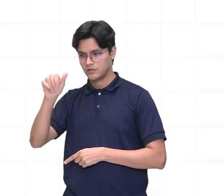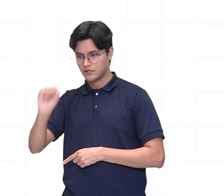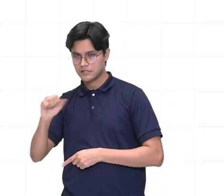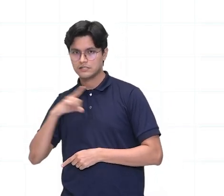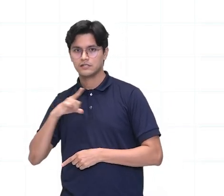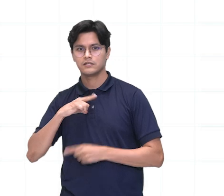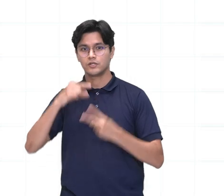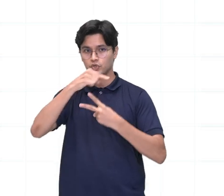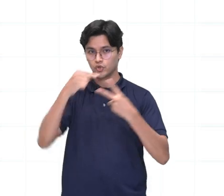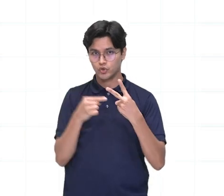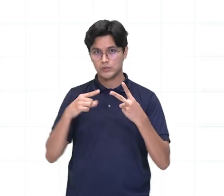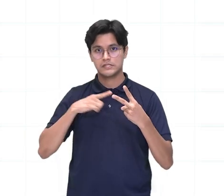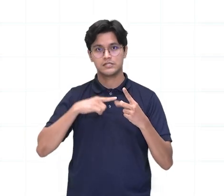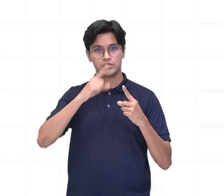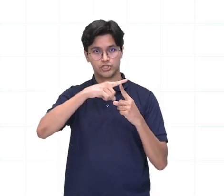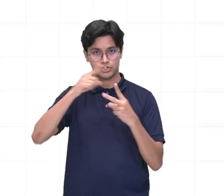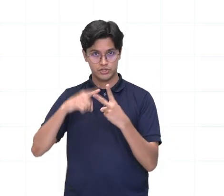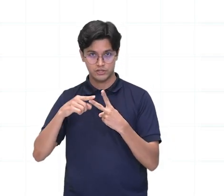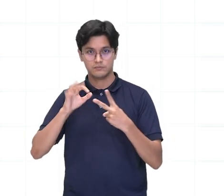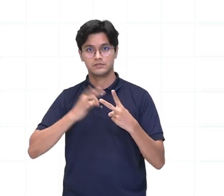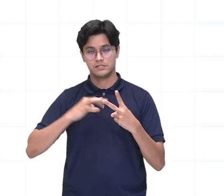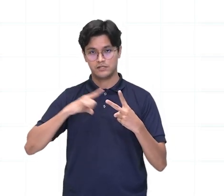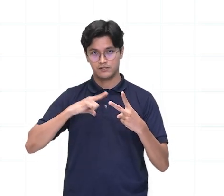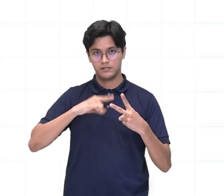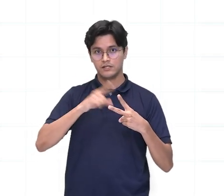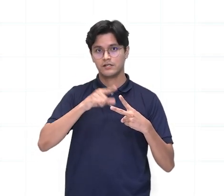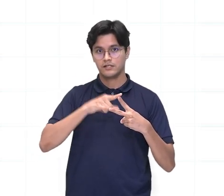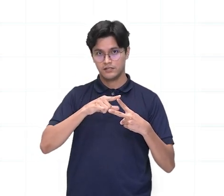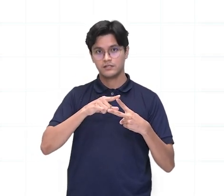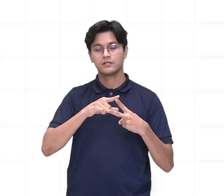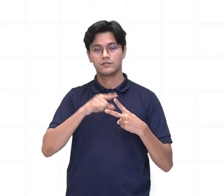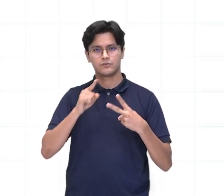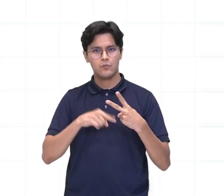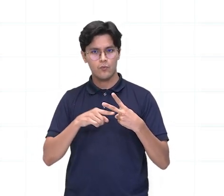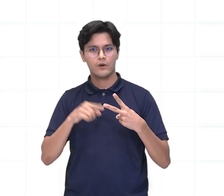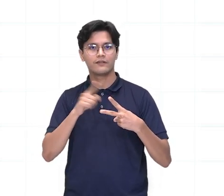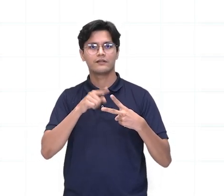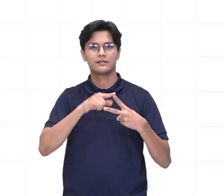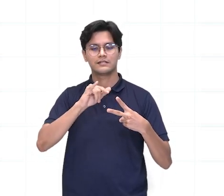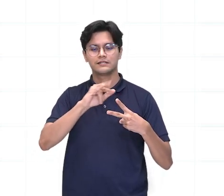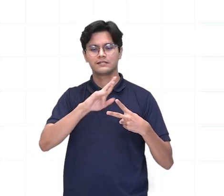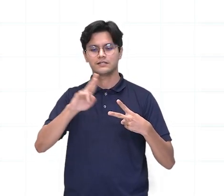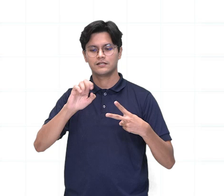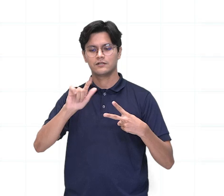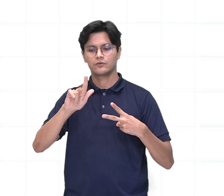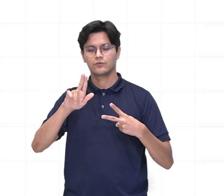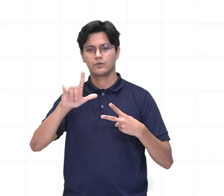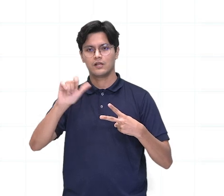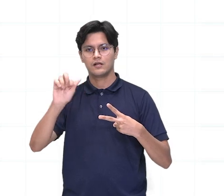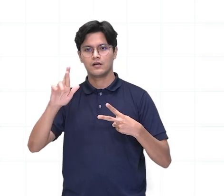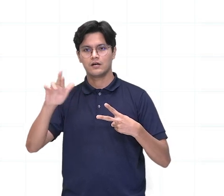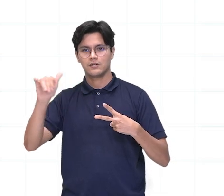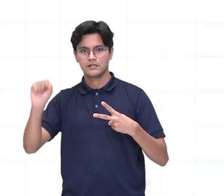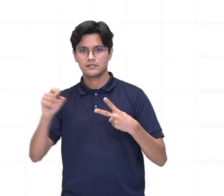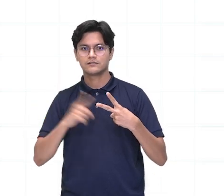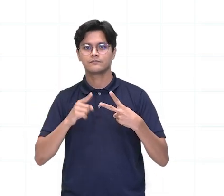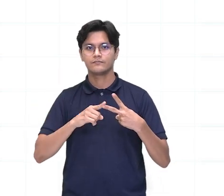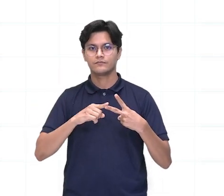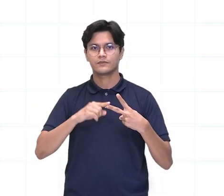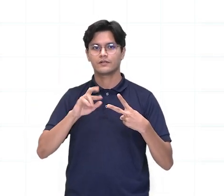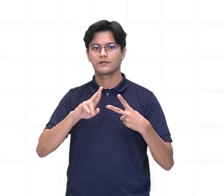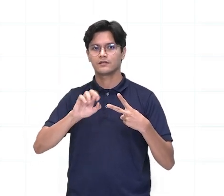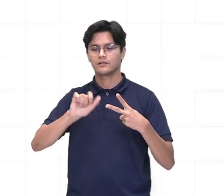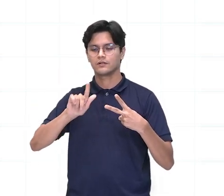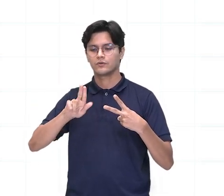ordem e indeterminada, como os ruídos, e em frequências regulares, som constante e